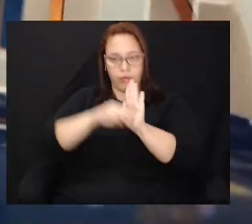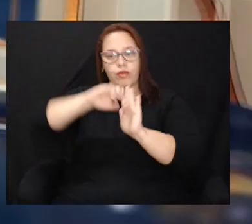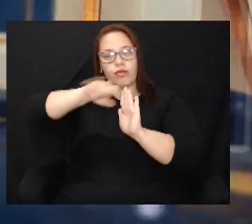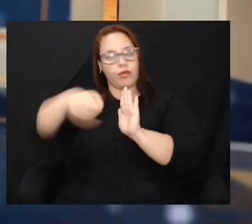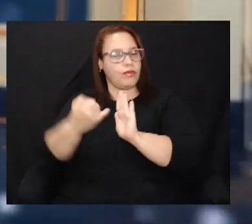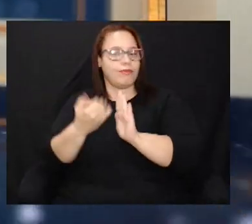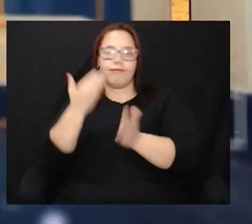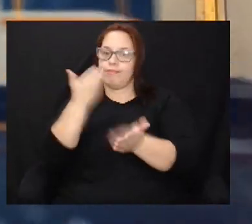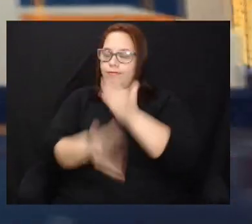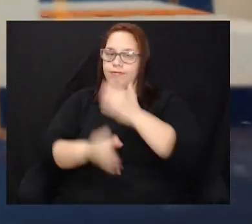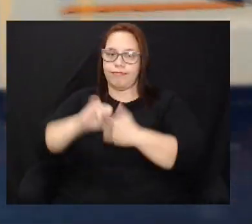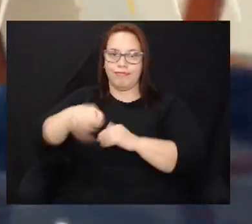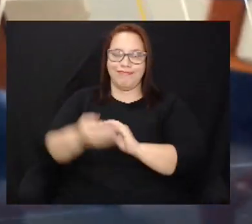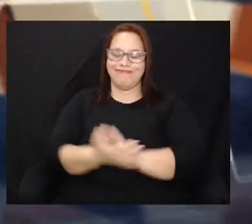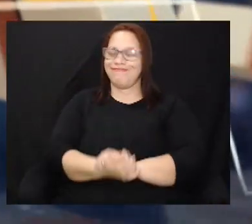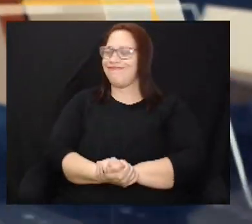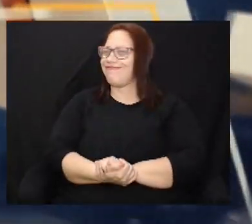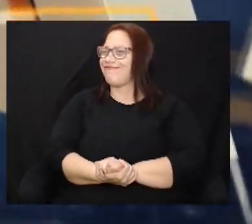chance.